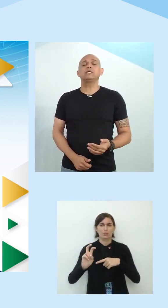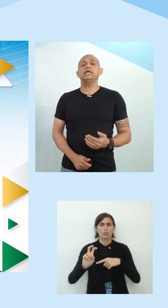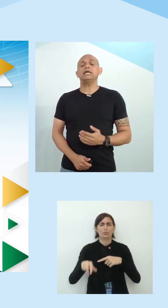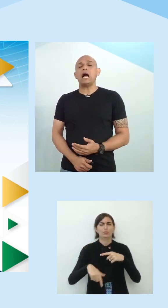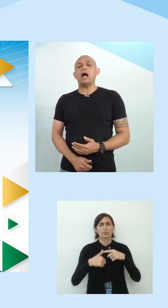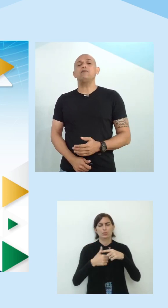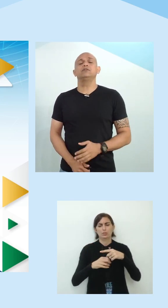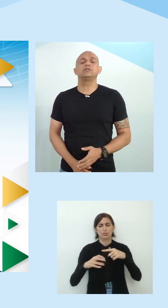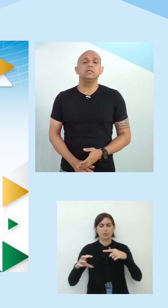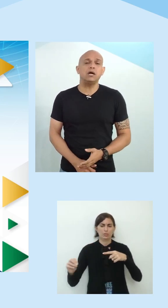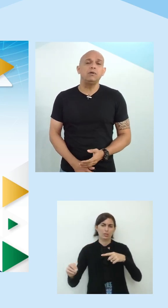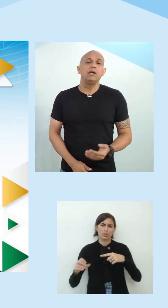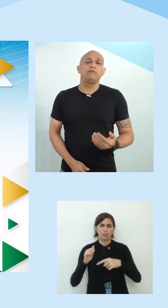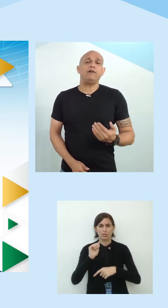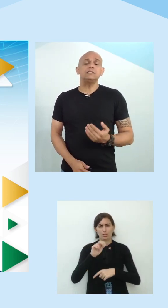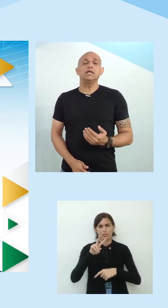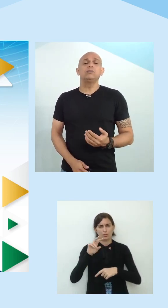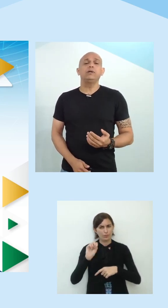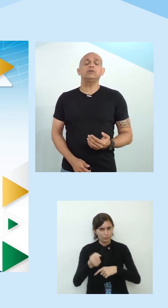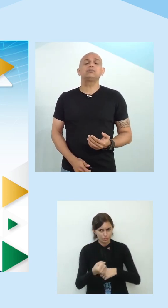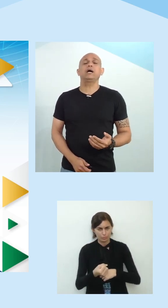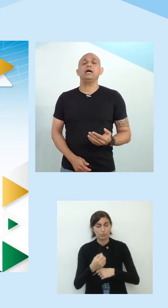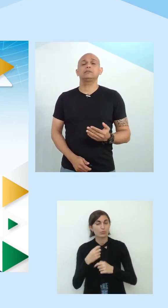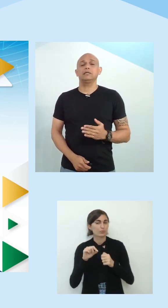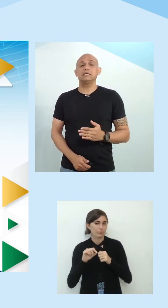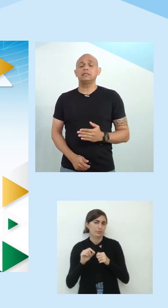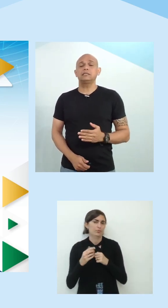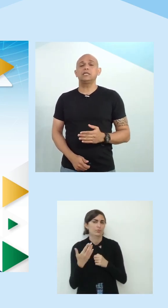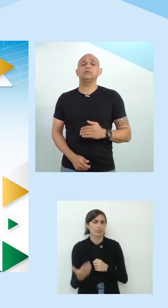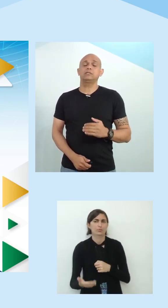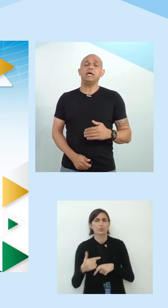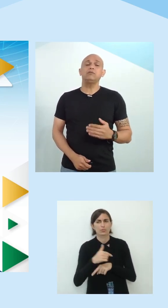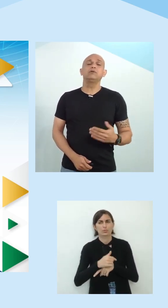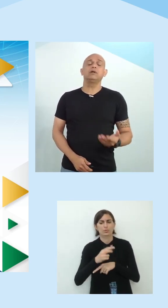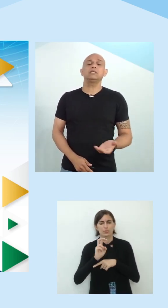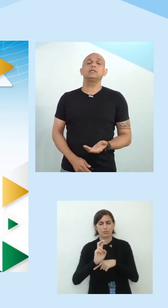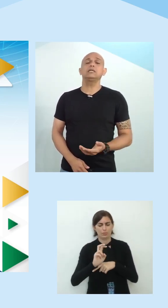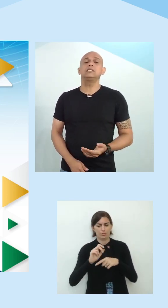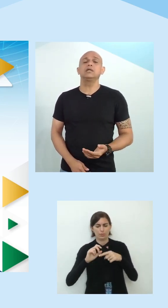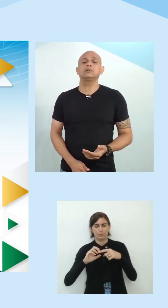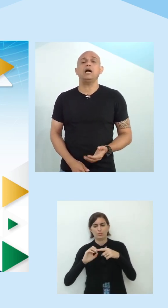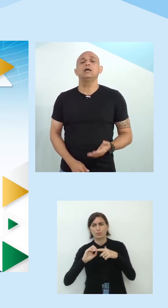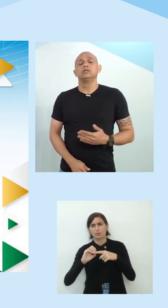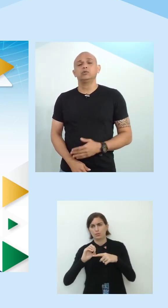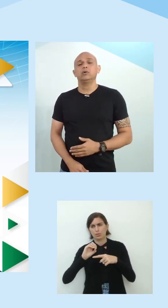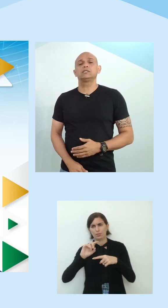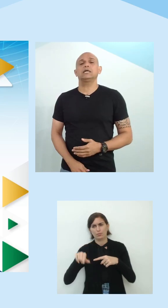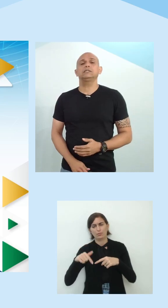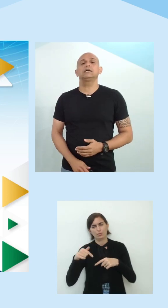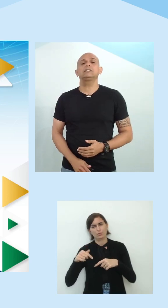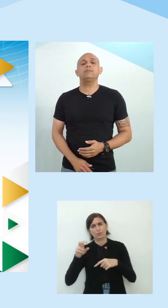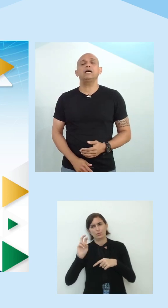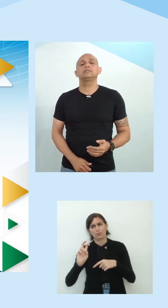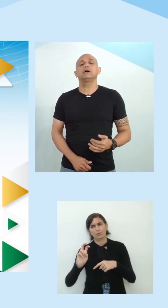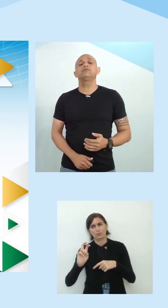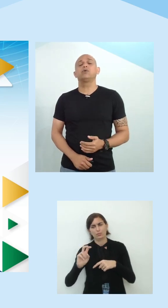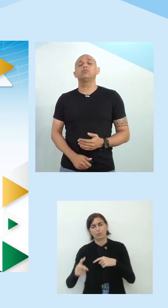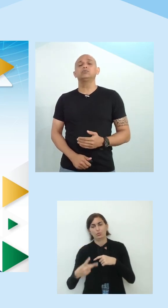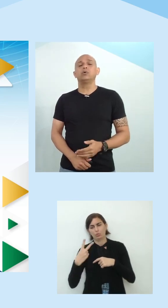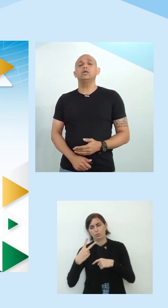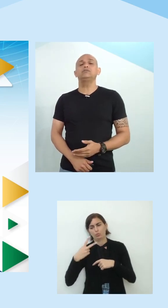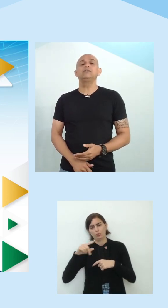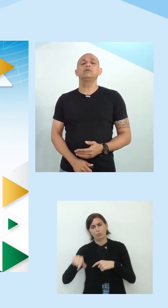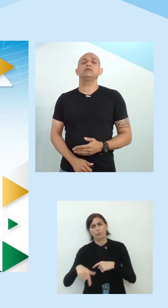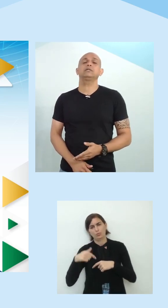2,75 centavos. Então, fazendo isso, é 75, 0,75, tá? Duas casas decimais. Então, ele ficou